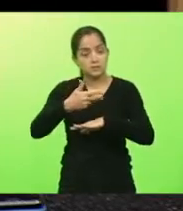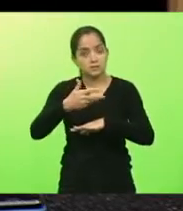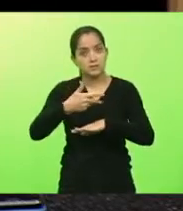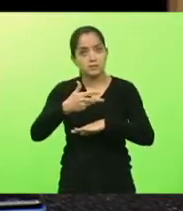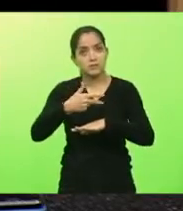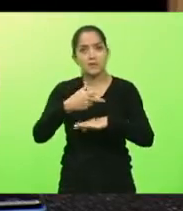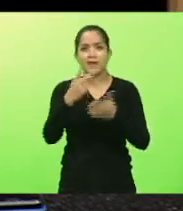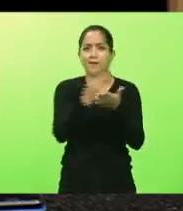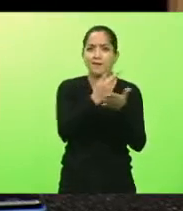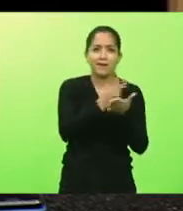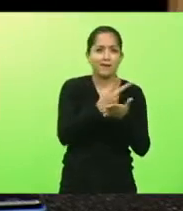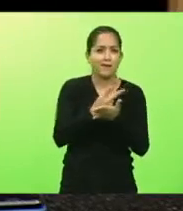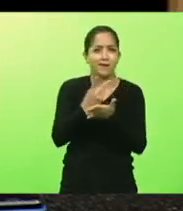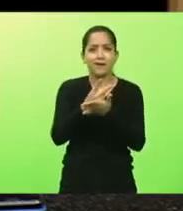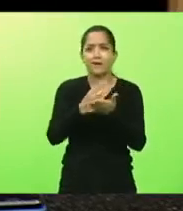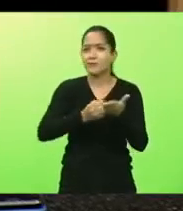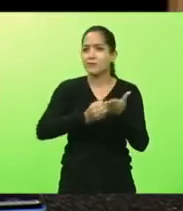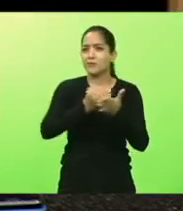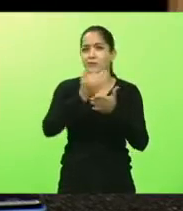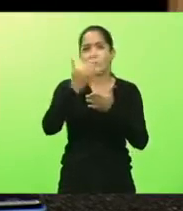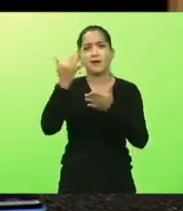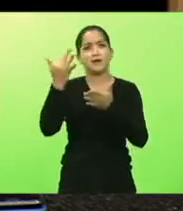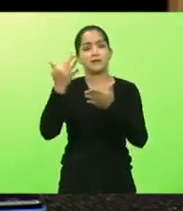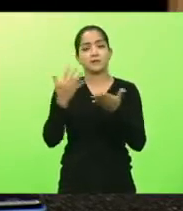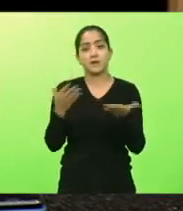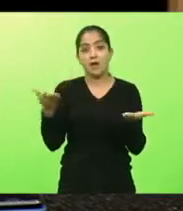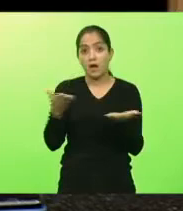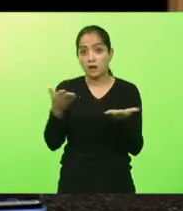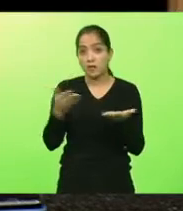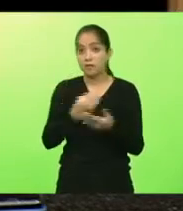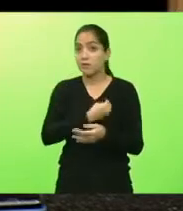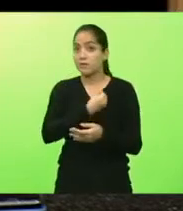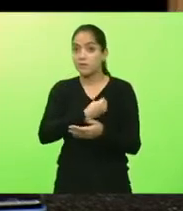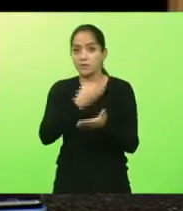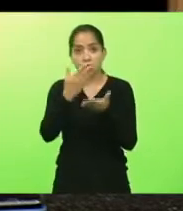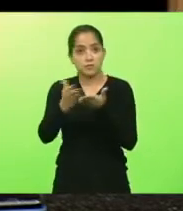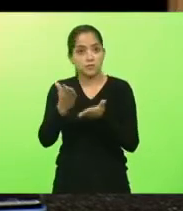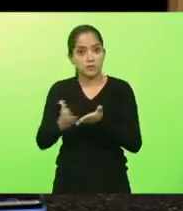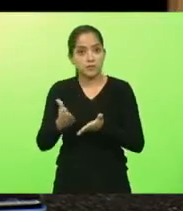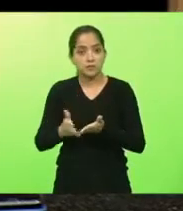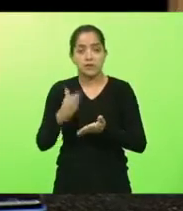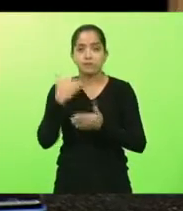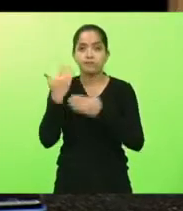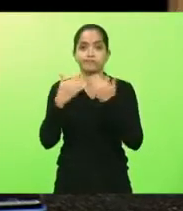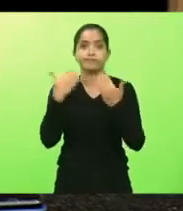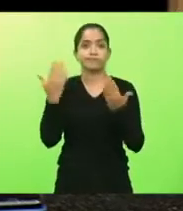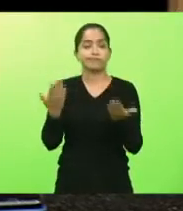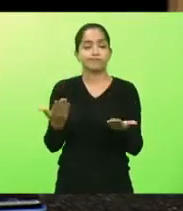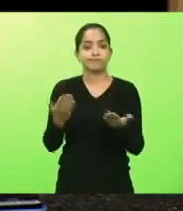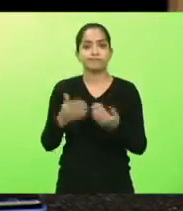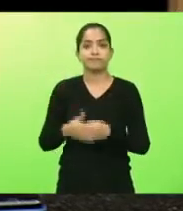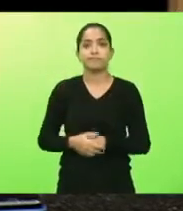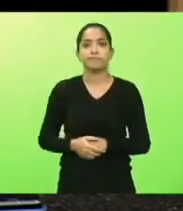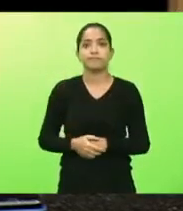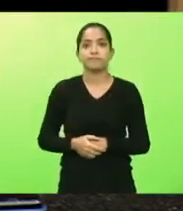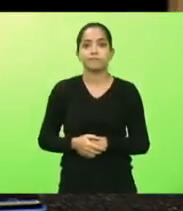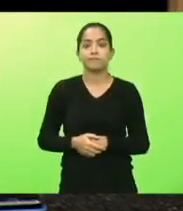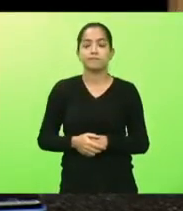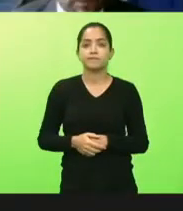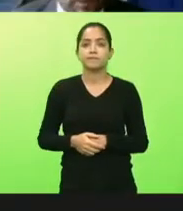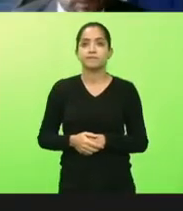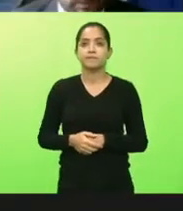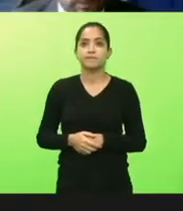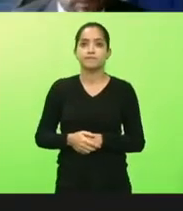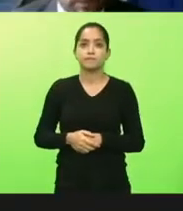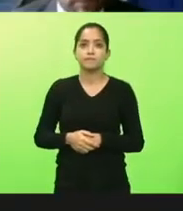foi feita. Tanta coisa errada foi feita. E agora tem vidas sendo perdidas lá por falta de processos e de celeridade. Deputado